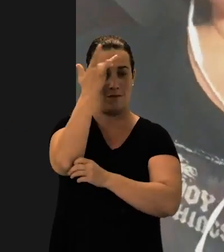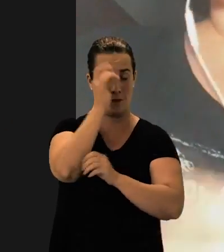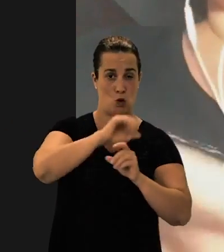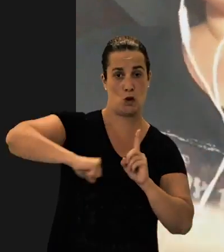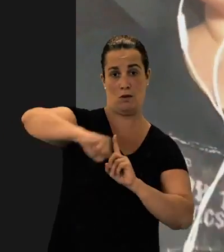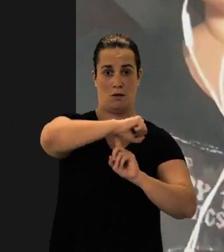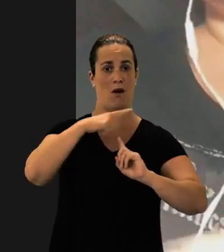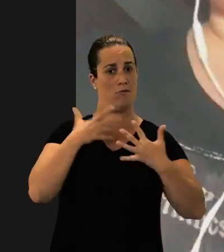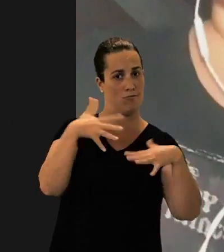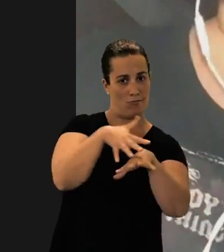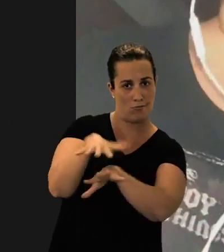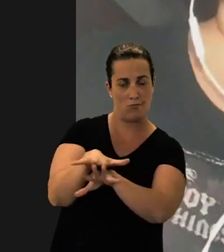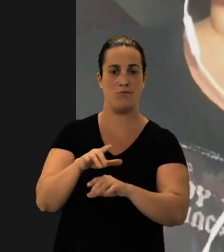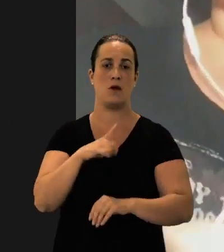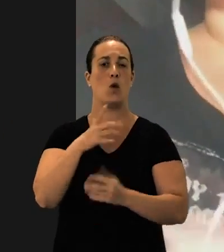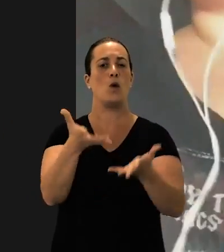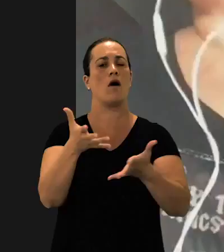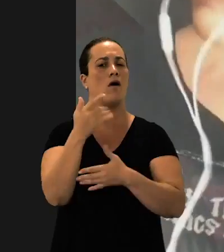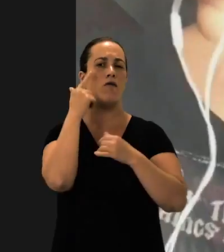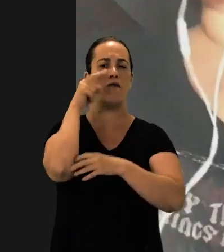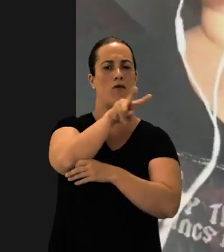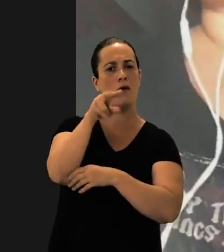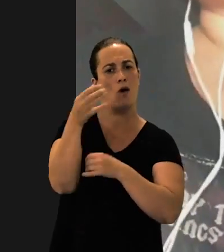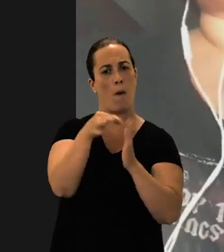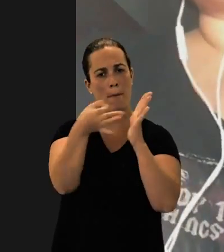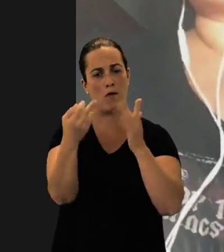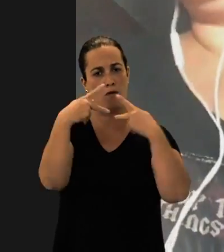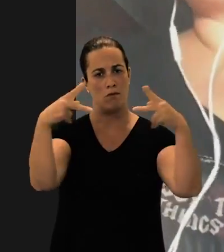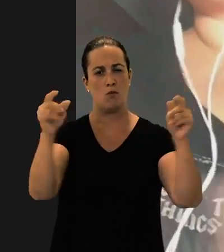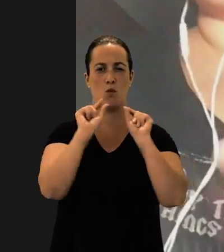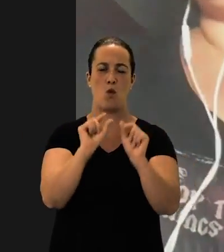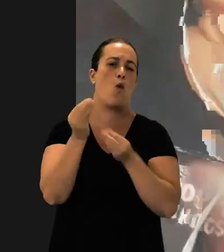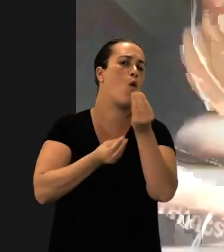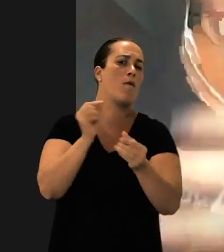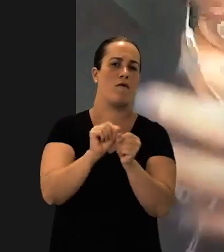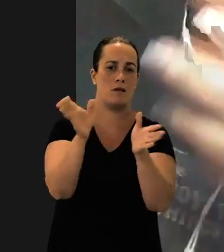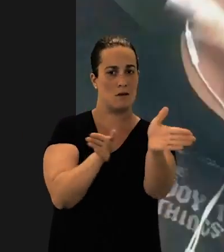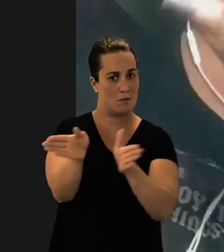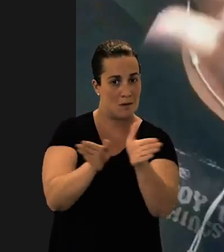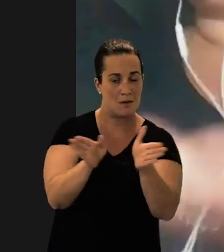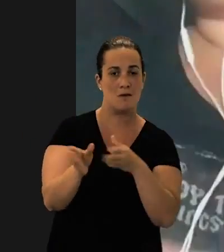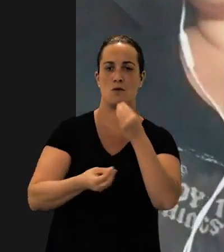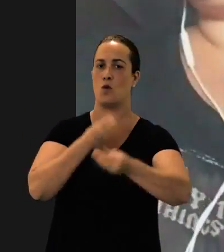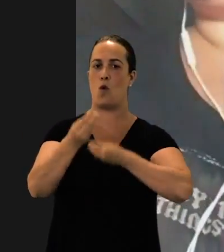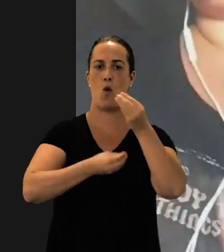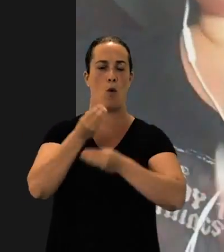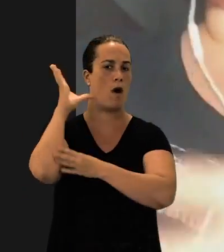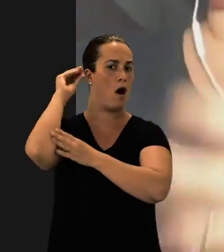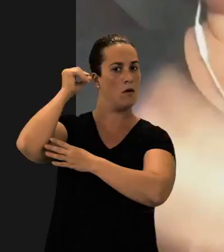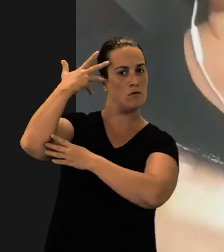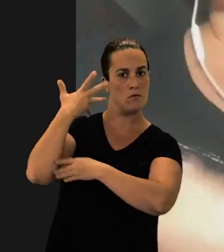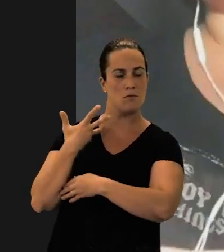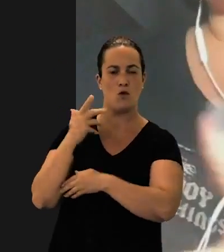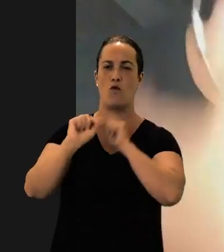inclusiva. E eu queria ouvir de vocês um pouquinho como é feita essa acessibilidade em Libras, como é feita essa audiodescrição,